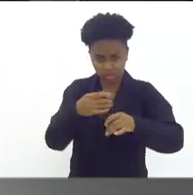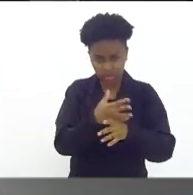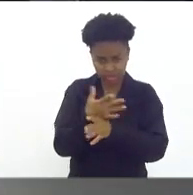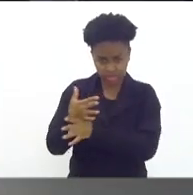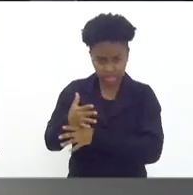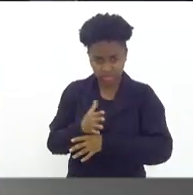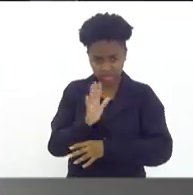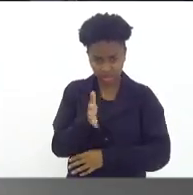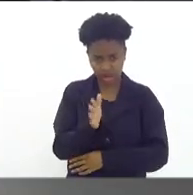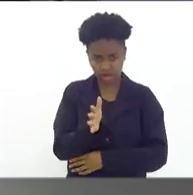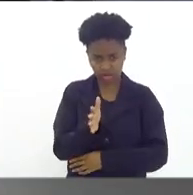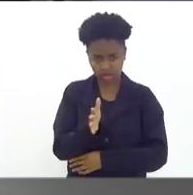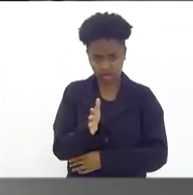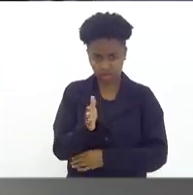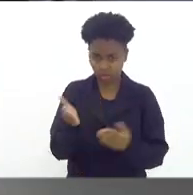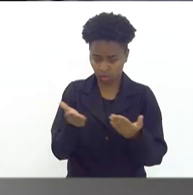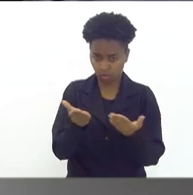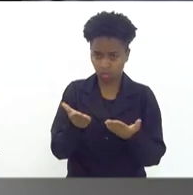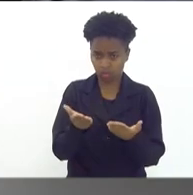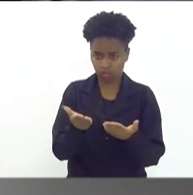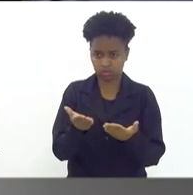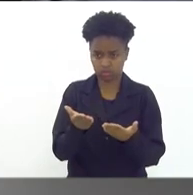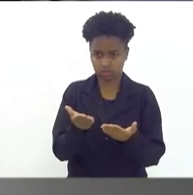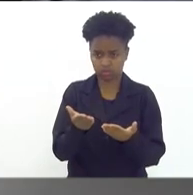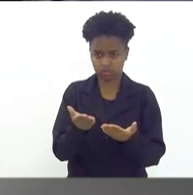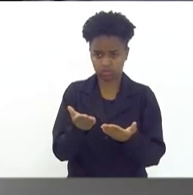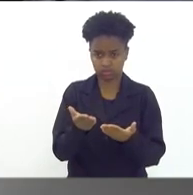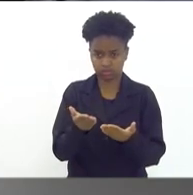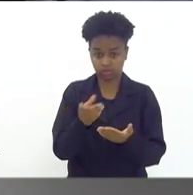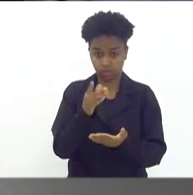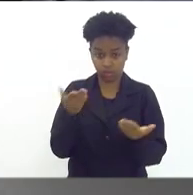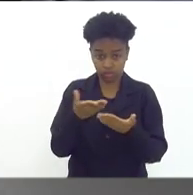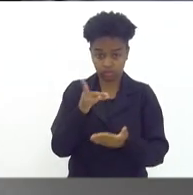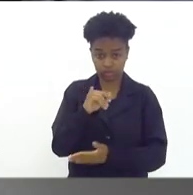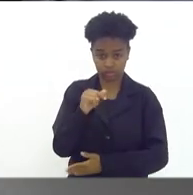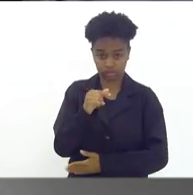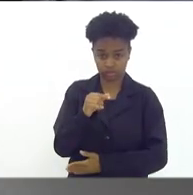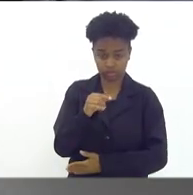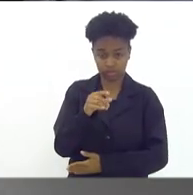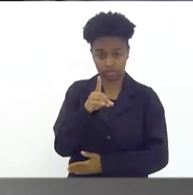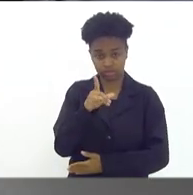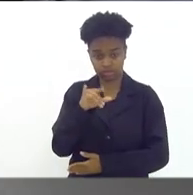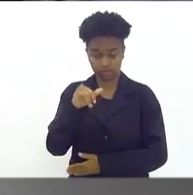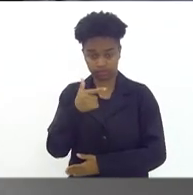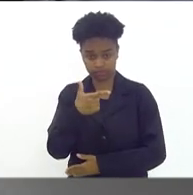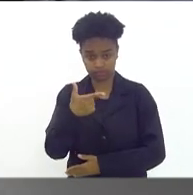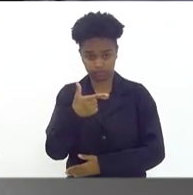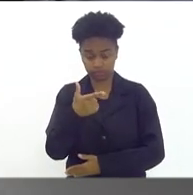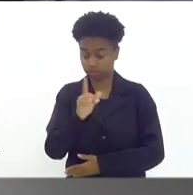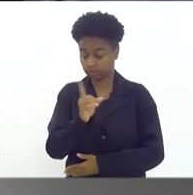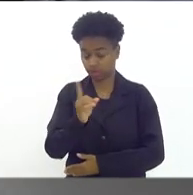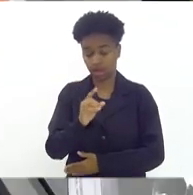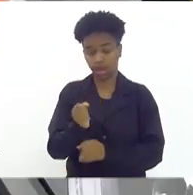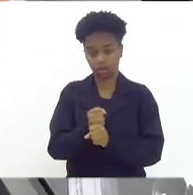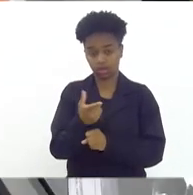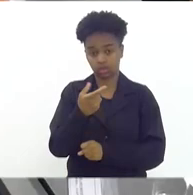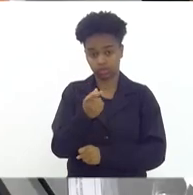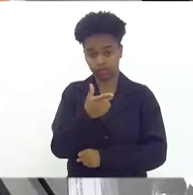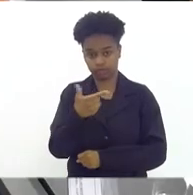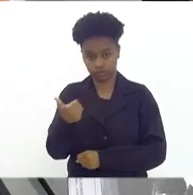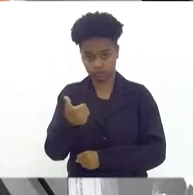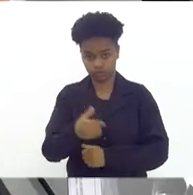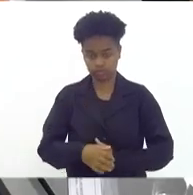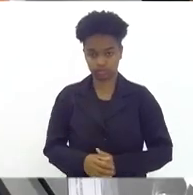só opera aí presa hoje quando você entrou no dia 21 em 2021 vamos lá vamos vamos